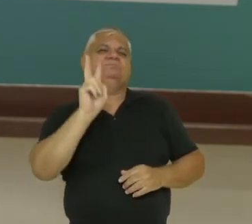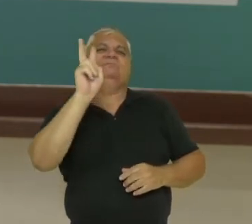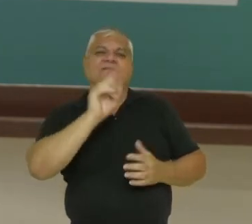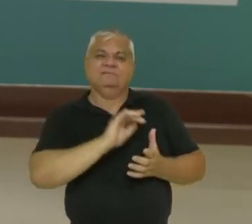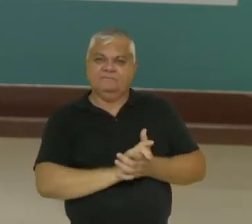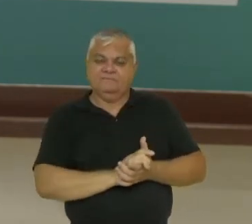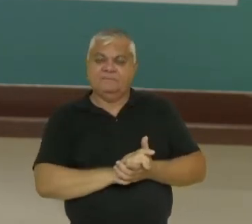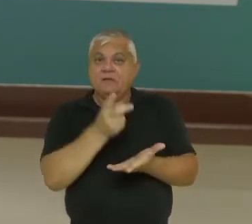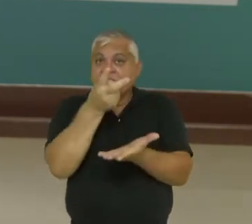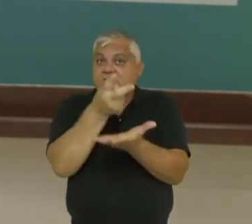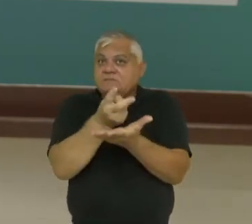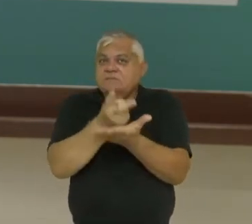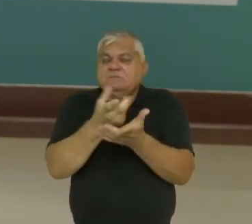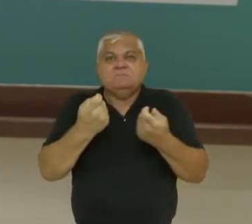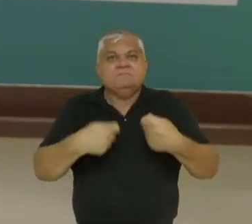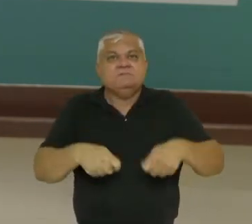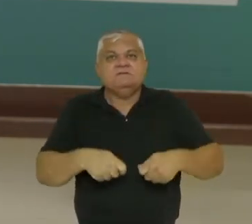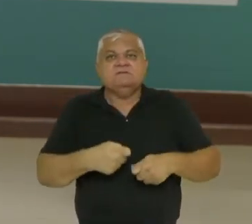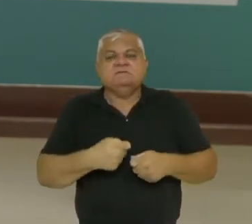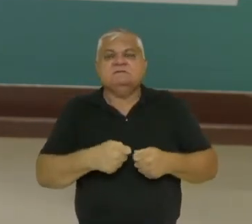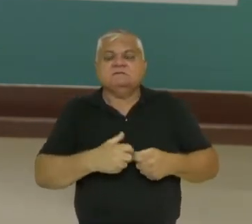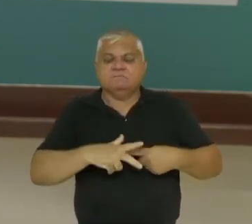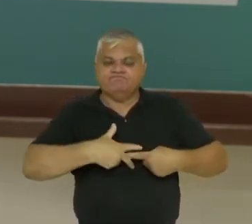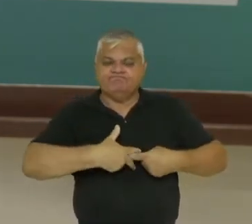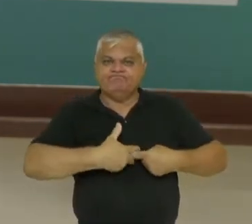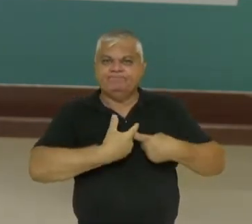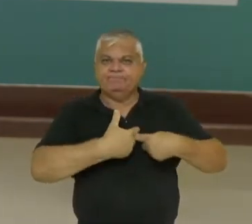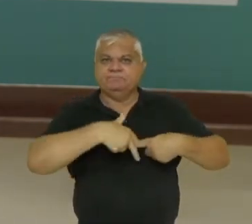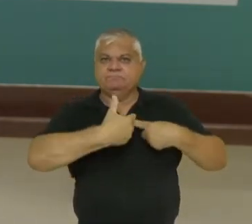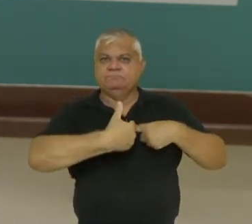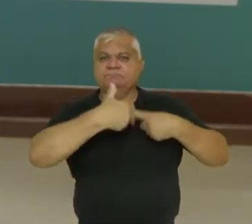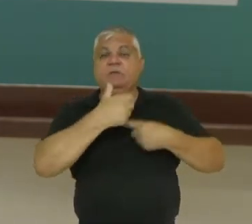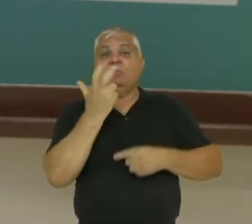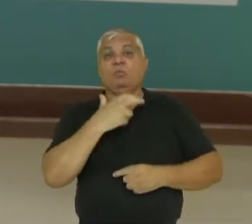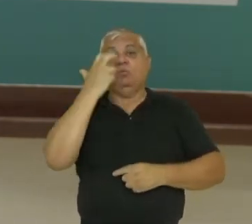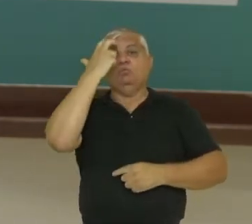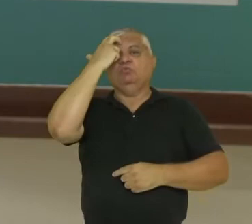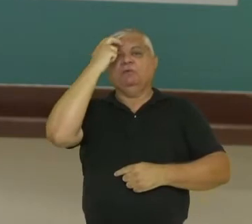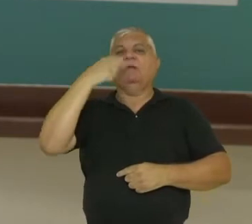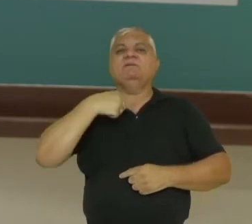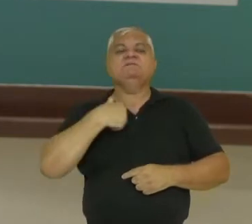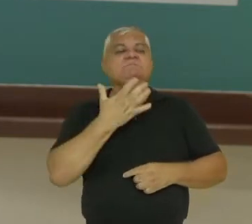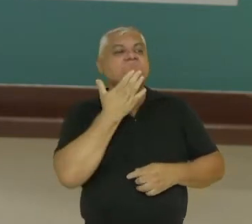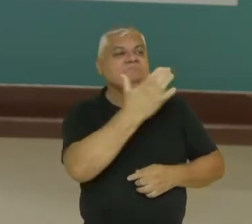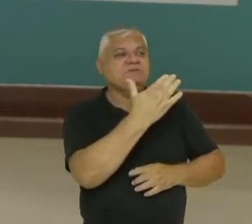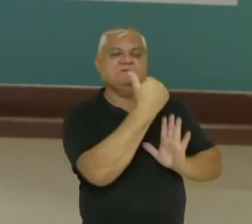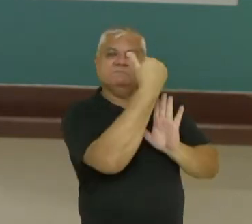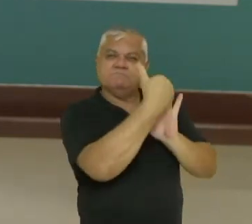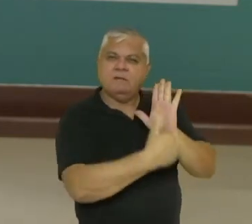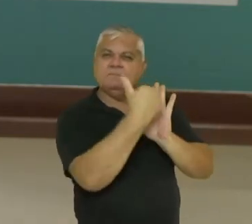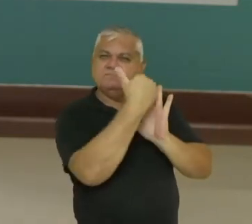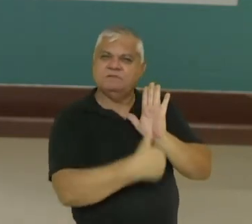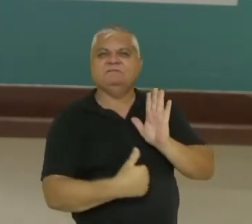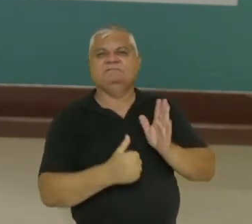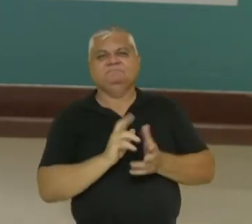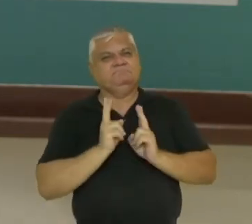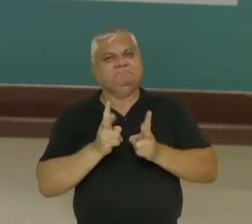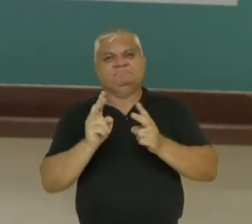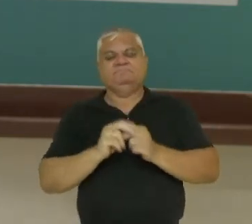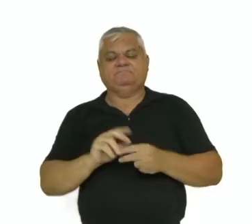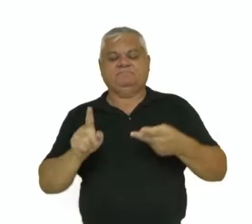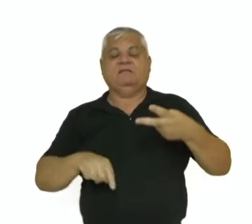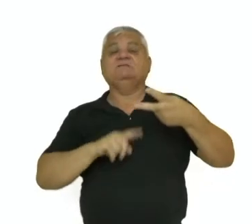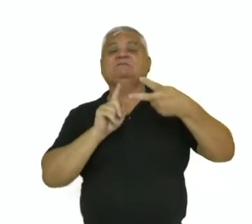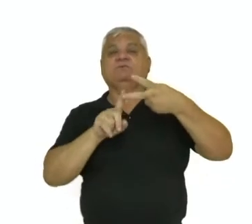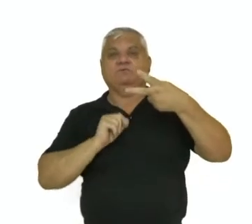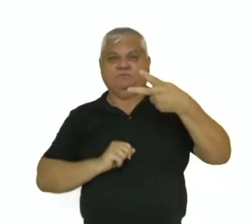pedir desconto, é quase uma ofensa para o comerciante. E aqui a gente perdeu, parece que é feio pedir desconto, é coisa de